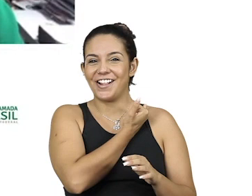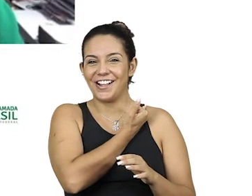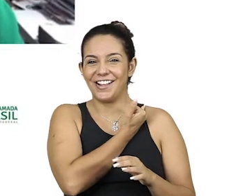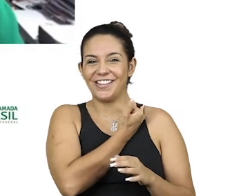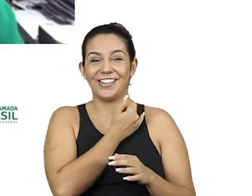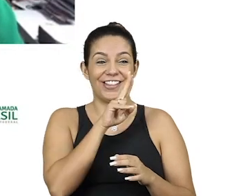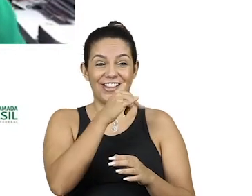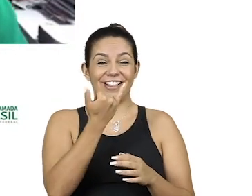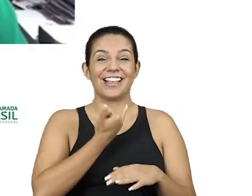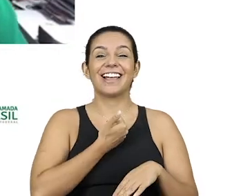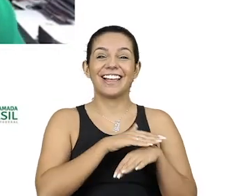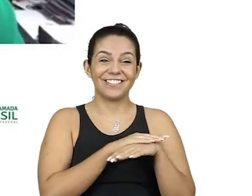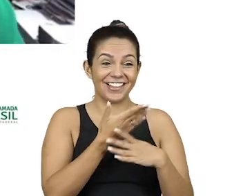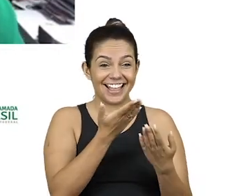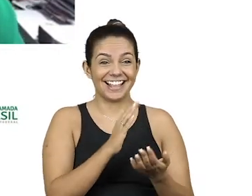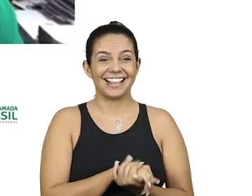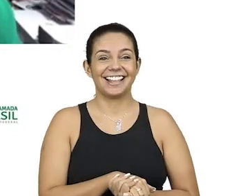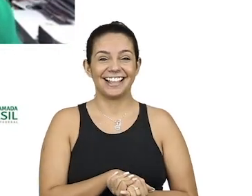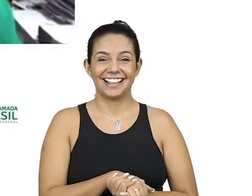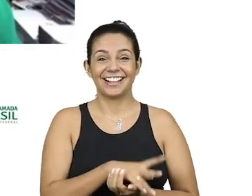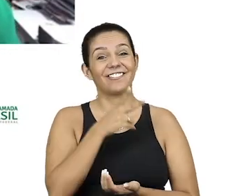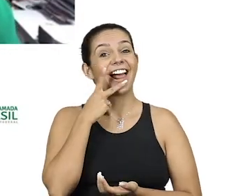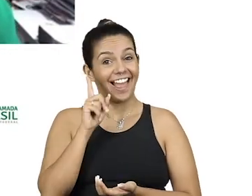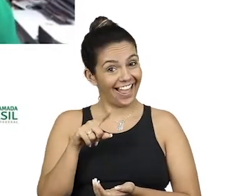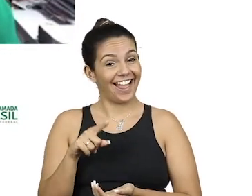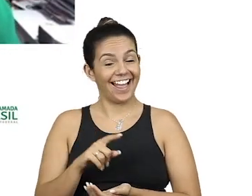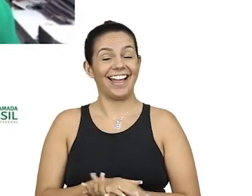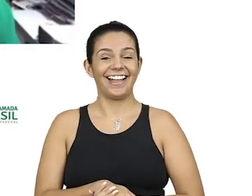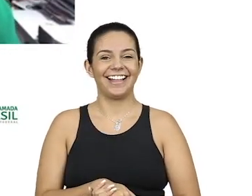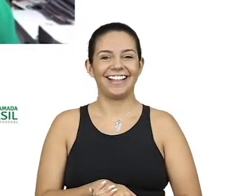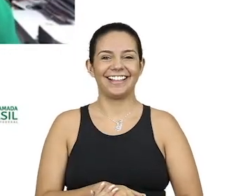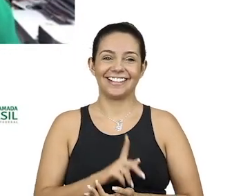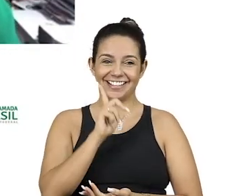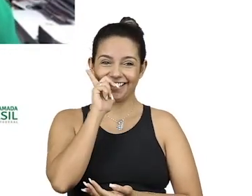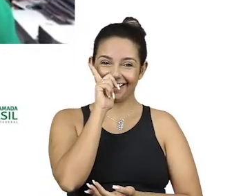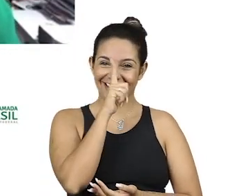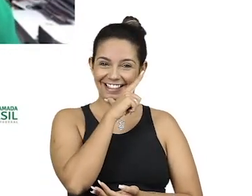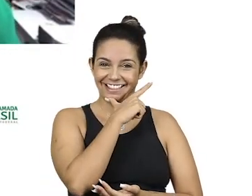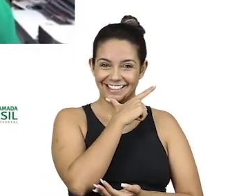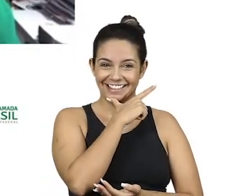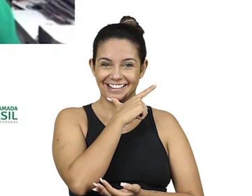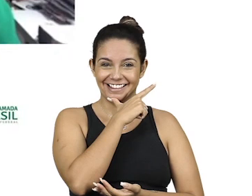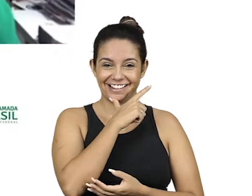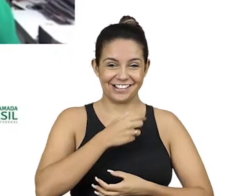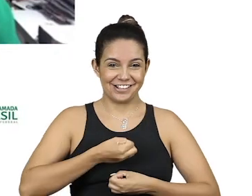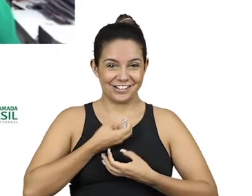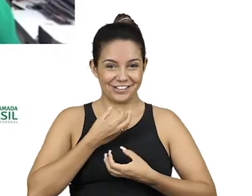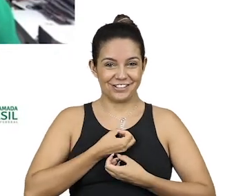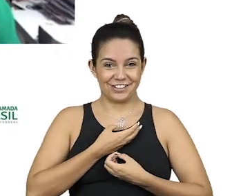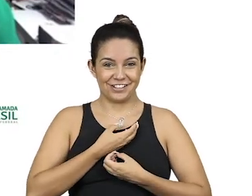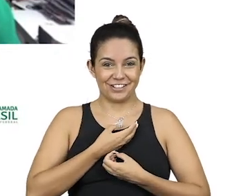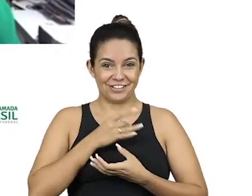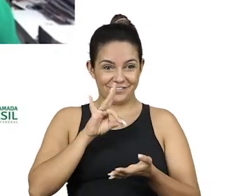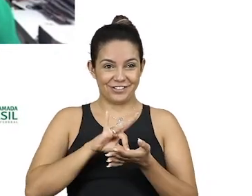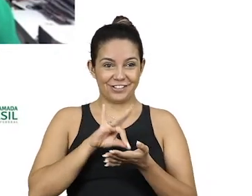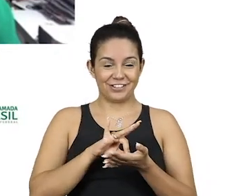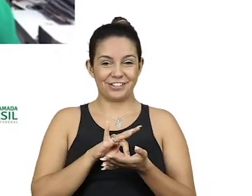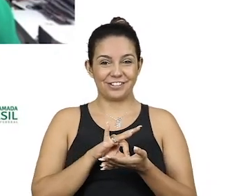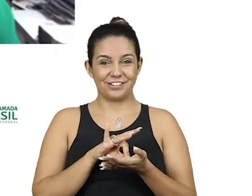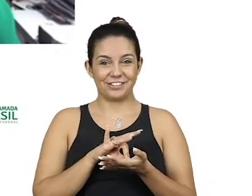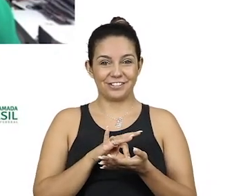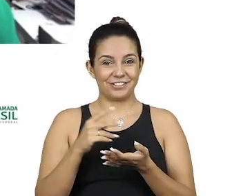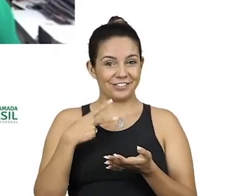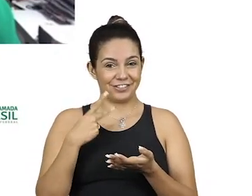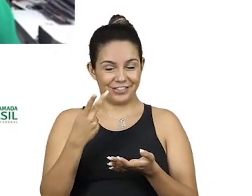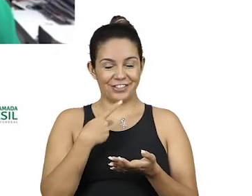isso, Marina? Que conversa é essa? É, demorei a entrar na poesia para valer,